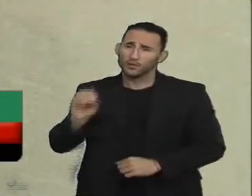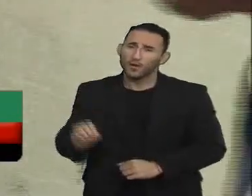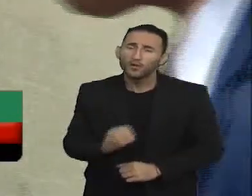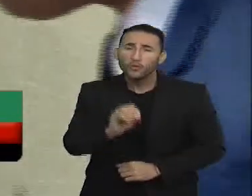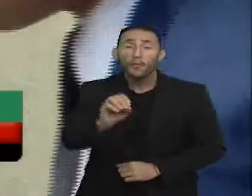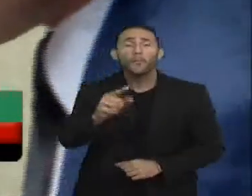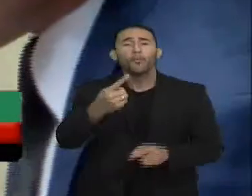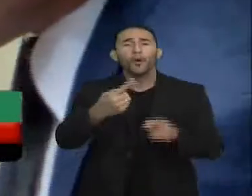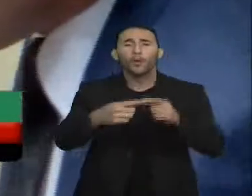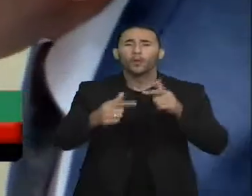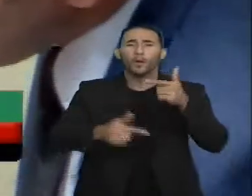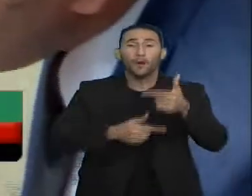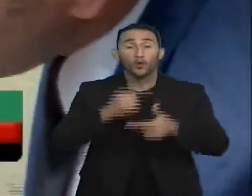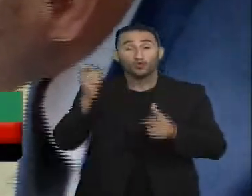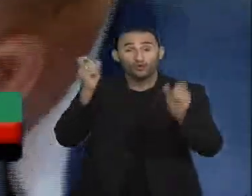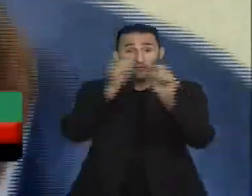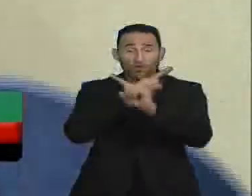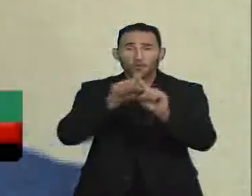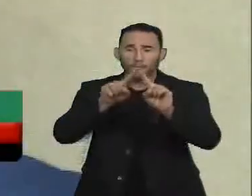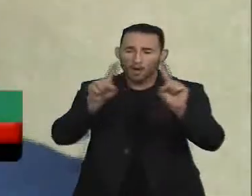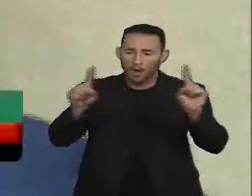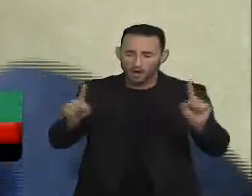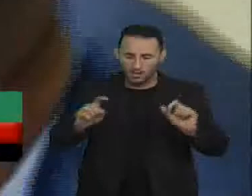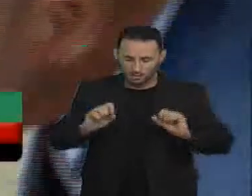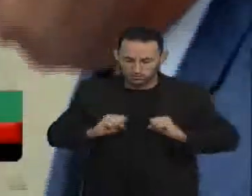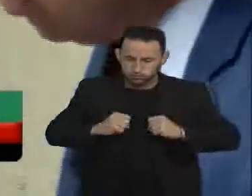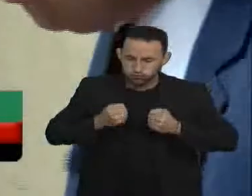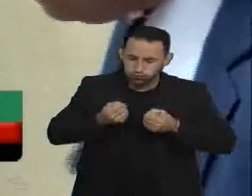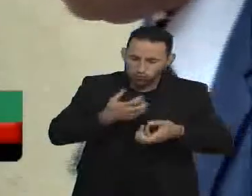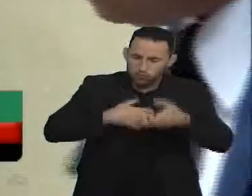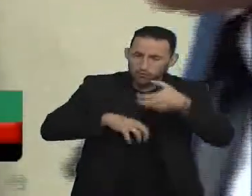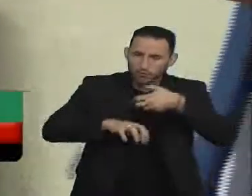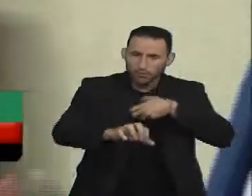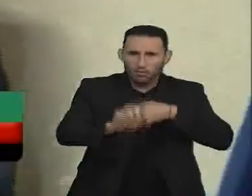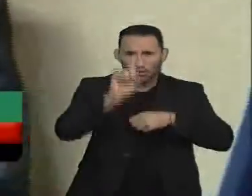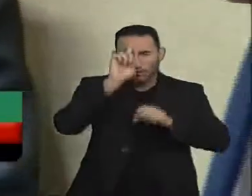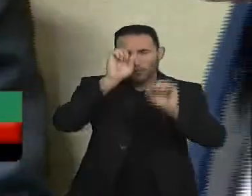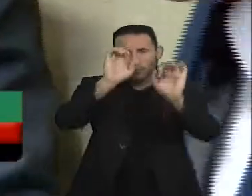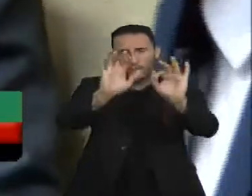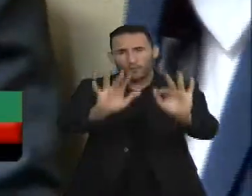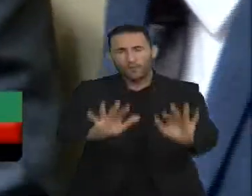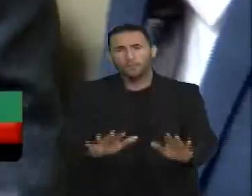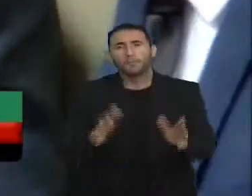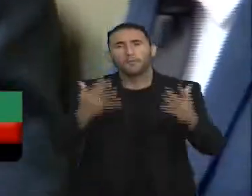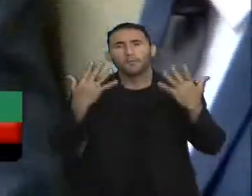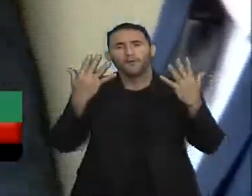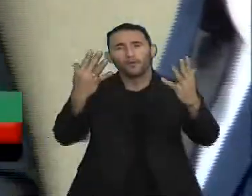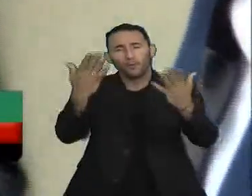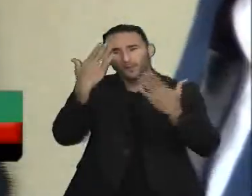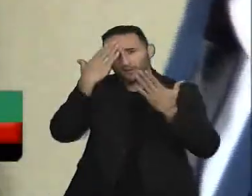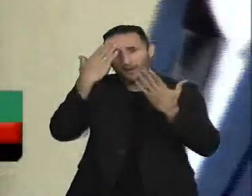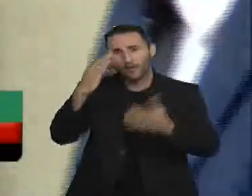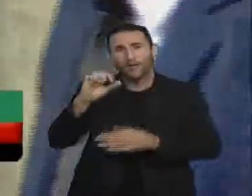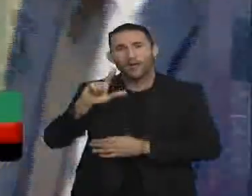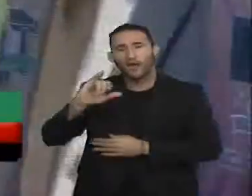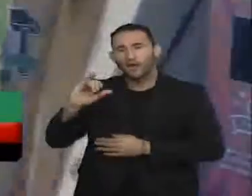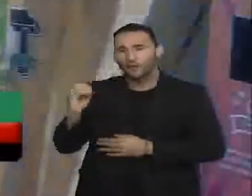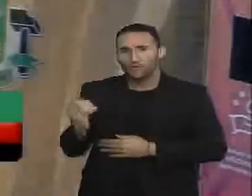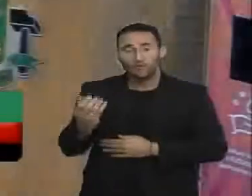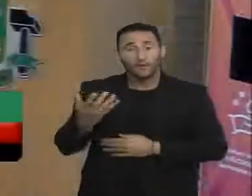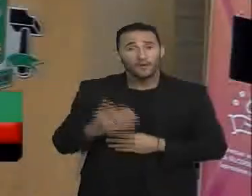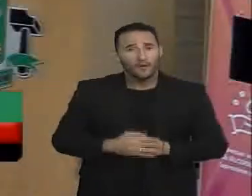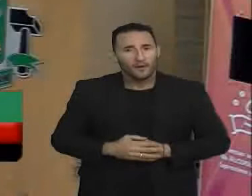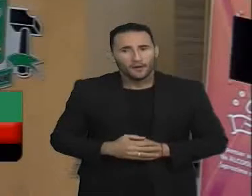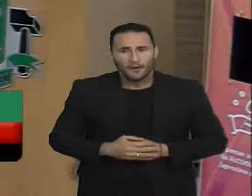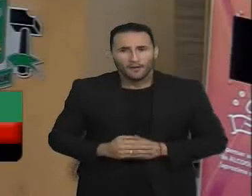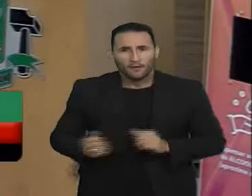amor de coração e amor ao próximo. Parabéns, que Deus te abençoe. Obrigado, vereadora. Obrigada, Laércio. Está